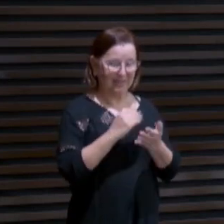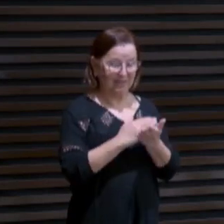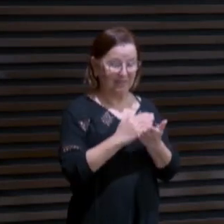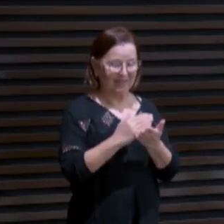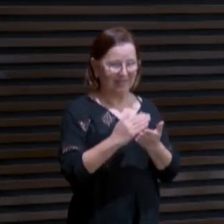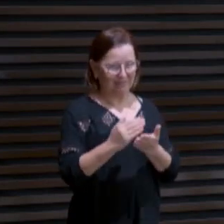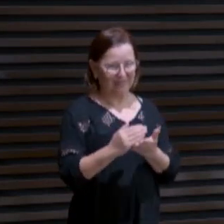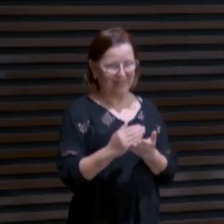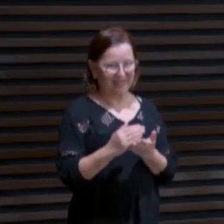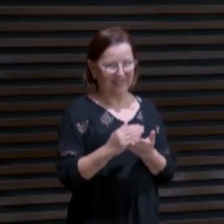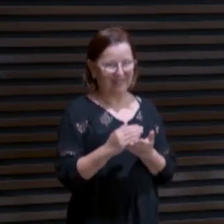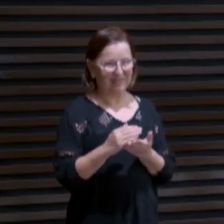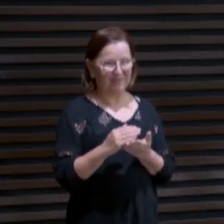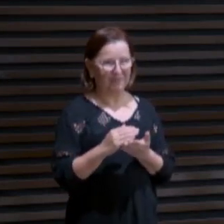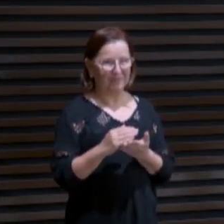da